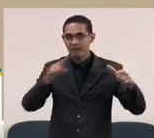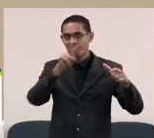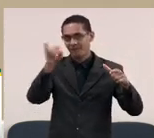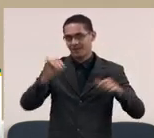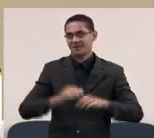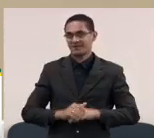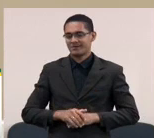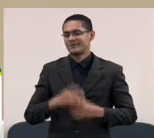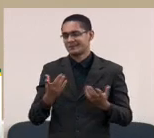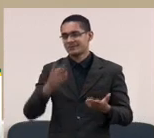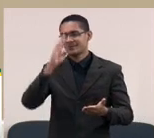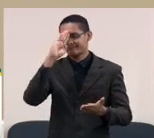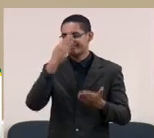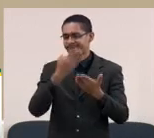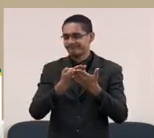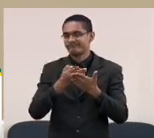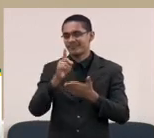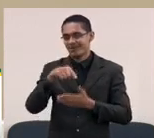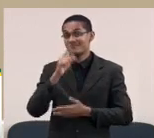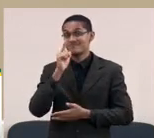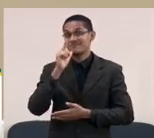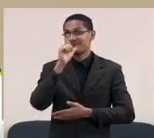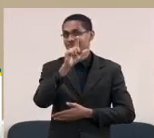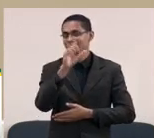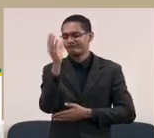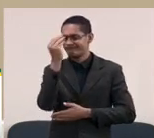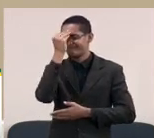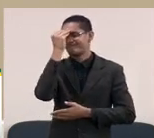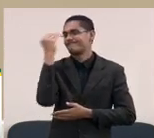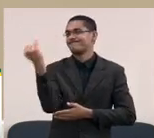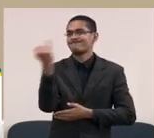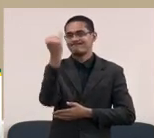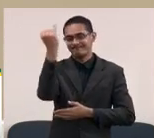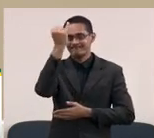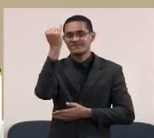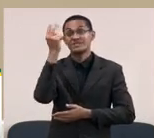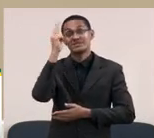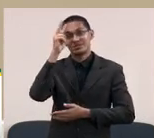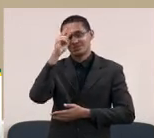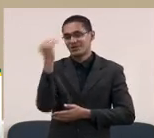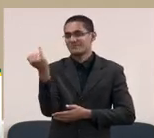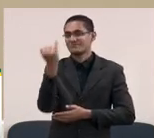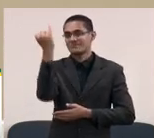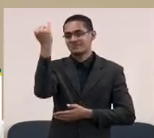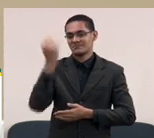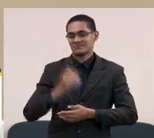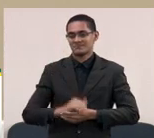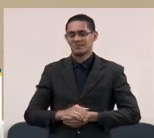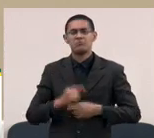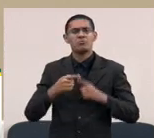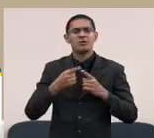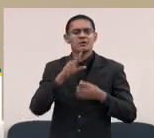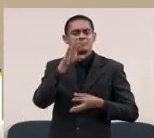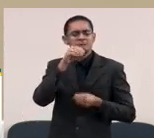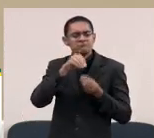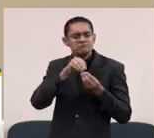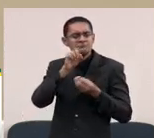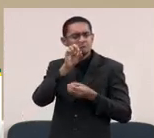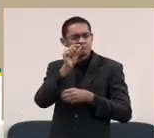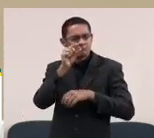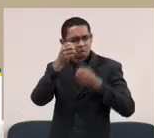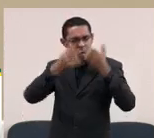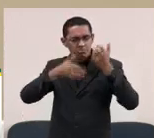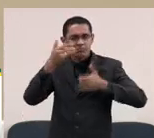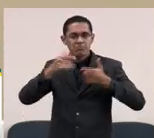Com toda certeza, uma conquista extremamente importante, porque só expondo para vocês um pouco da